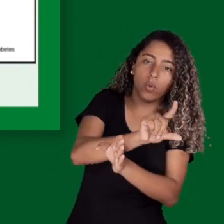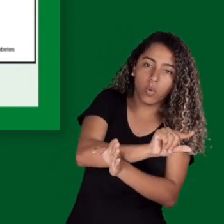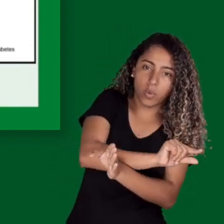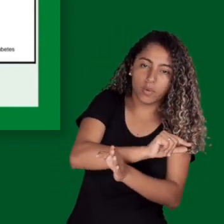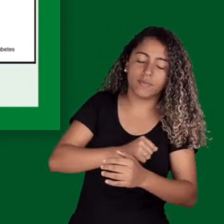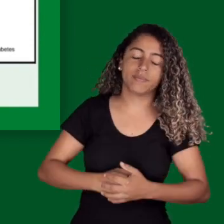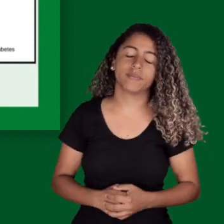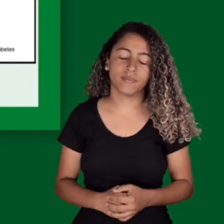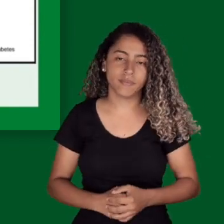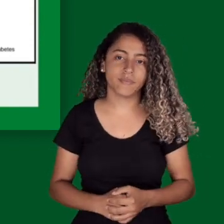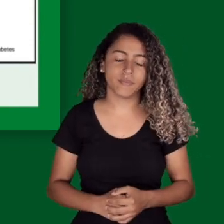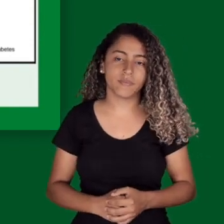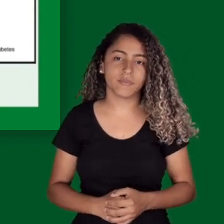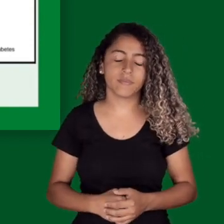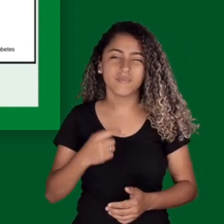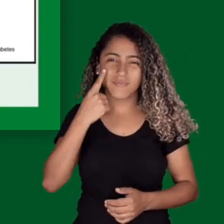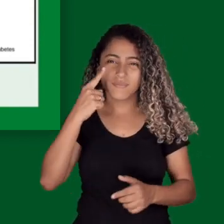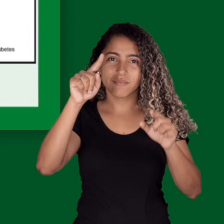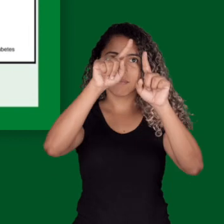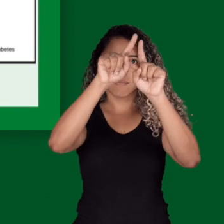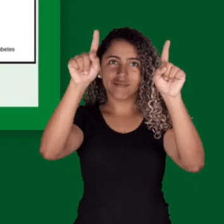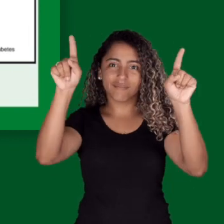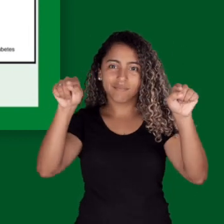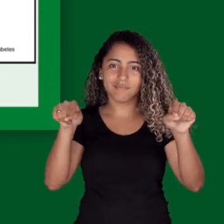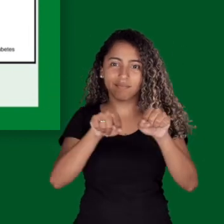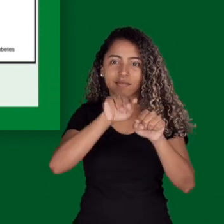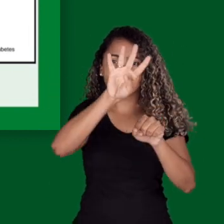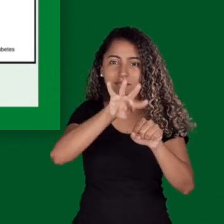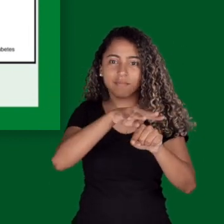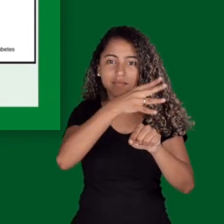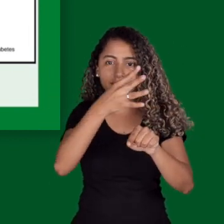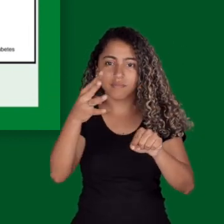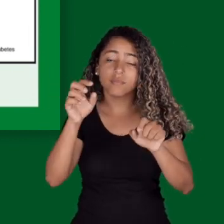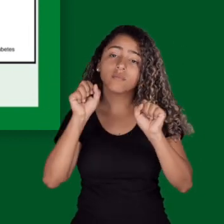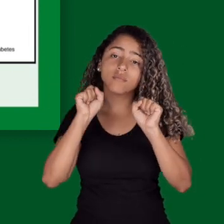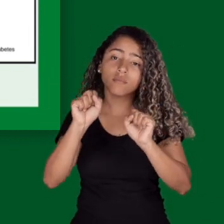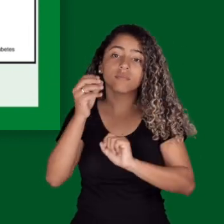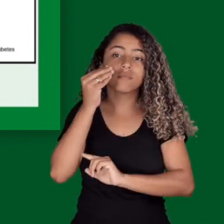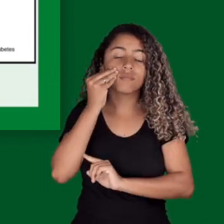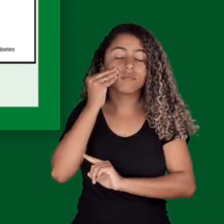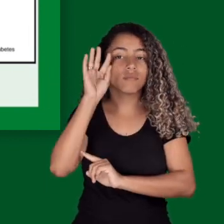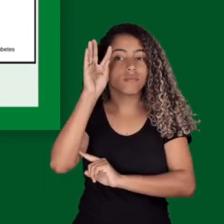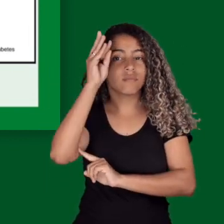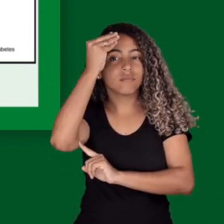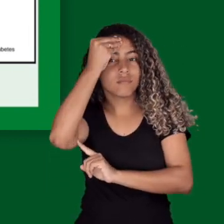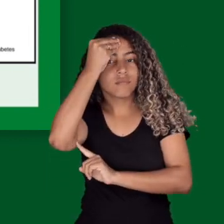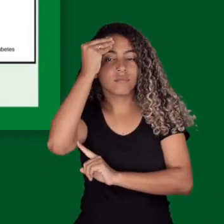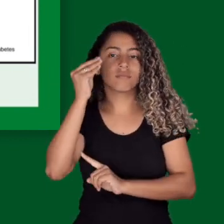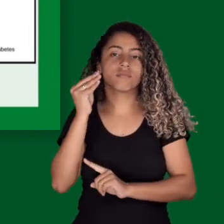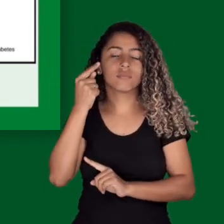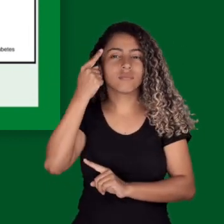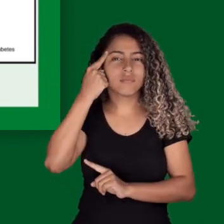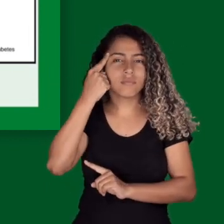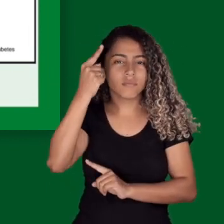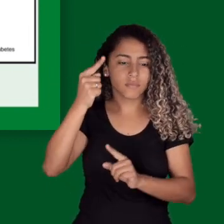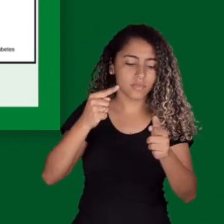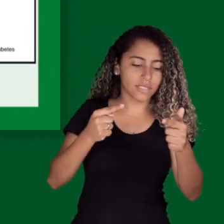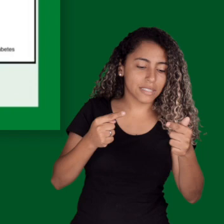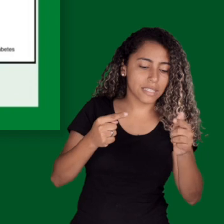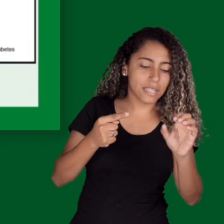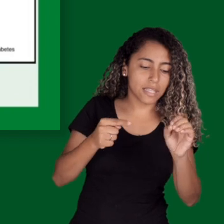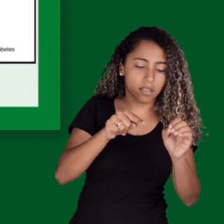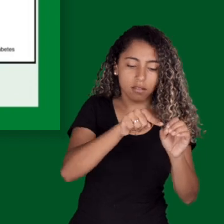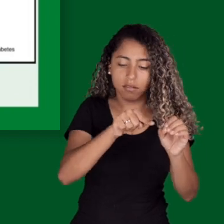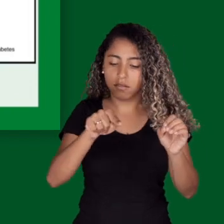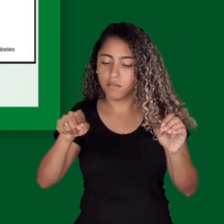70. Então, se a gente olhar para esse quadro, a gente pode decorar, né? Assim, a gente pode tentar estabelecer